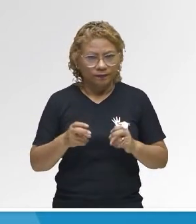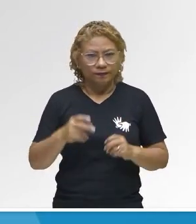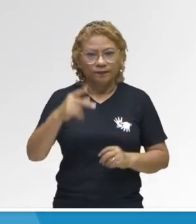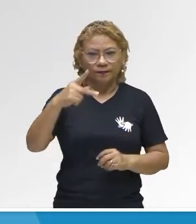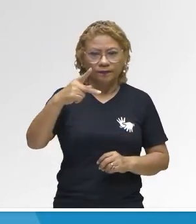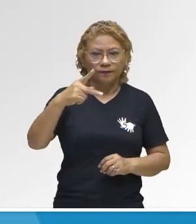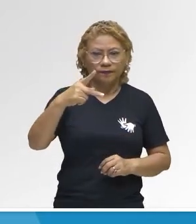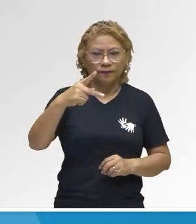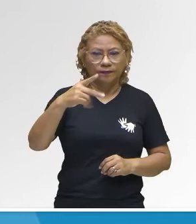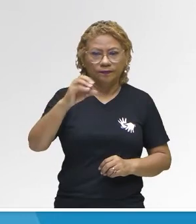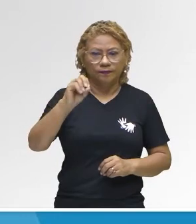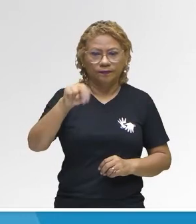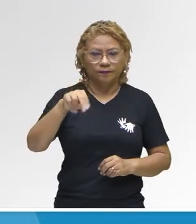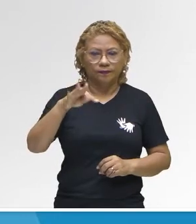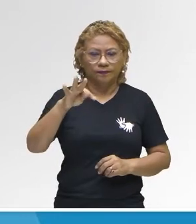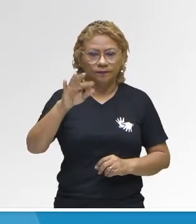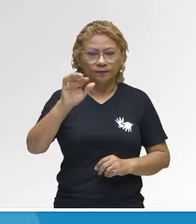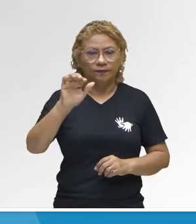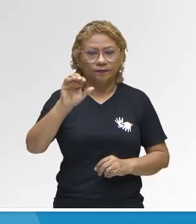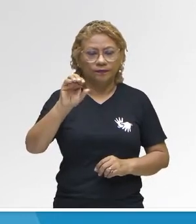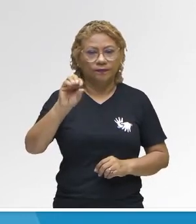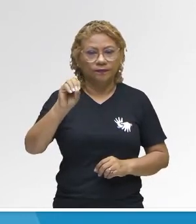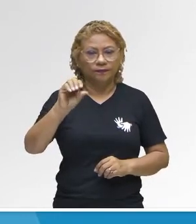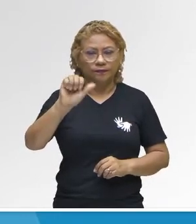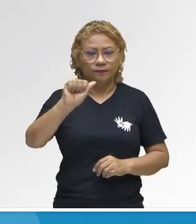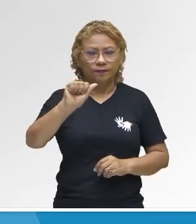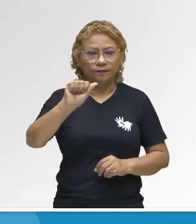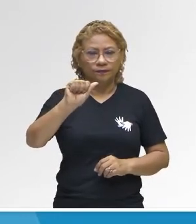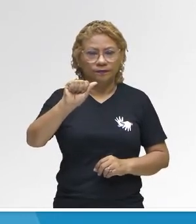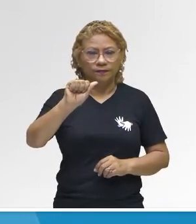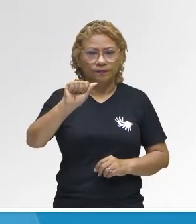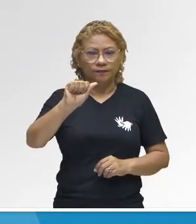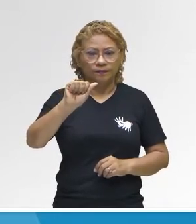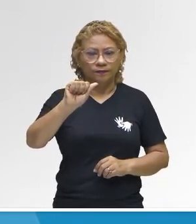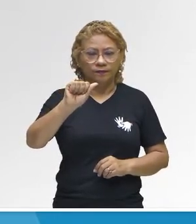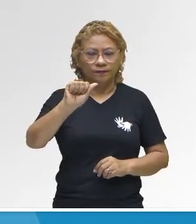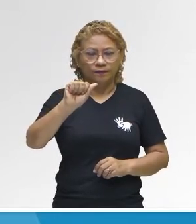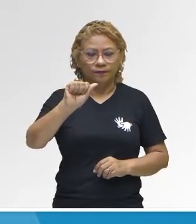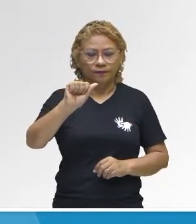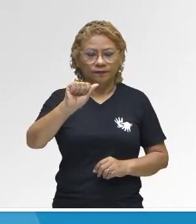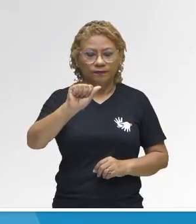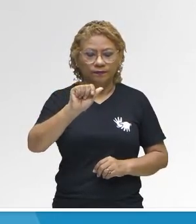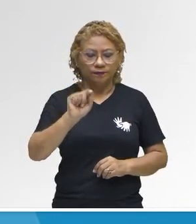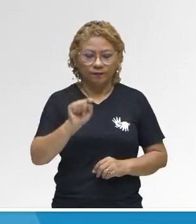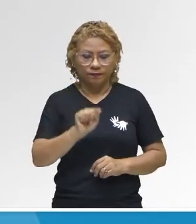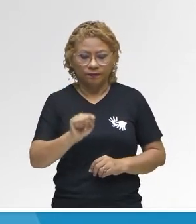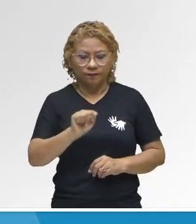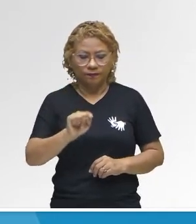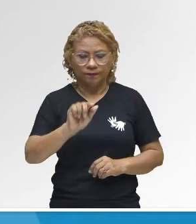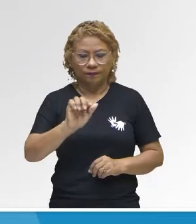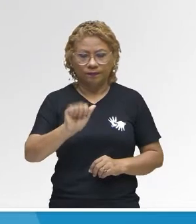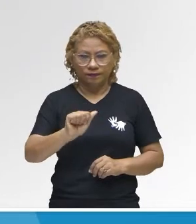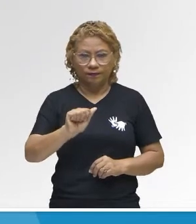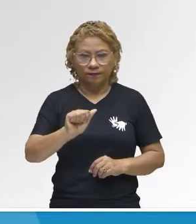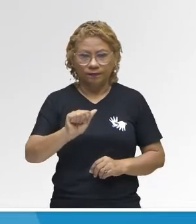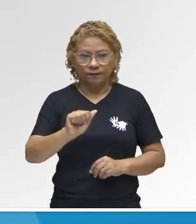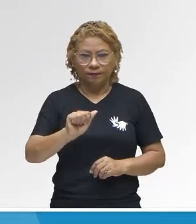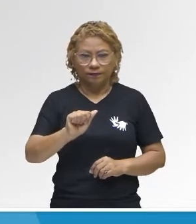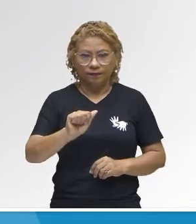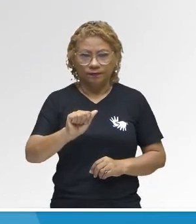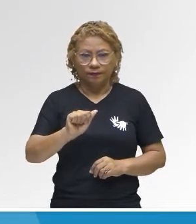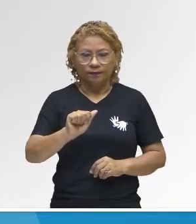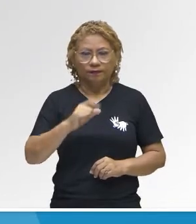no ar. Imaginem o ponto flutuando em cima desse plano alfa, ok? Esse ponto ele vai projetar